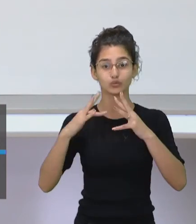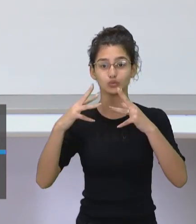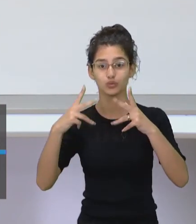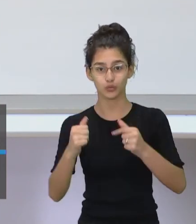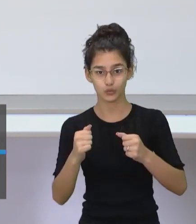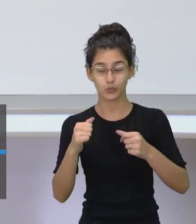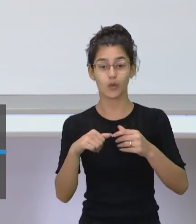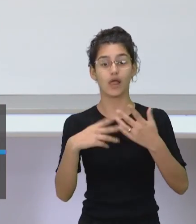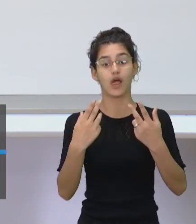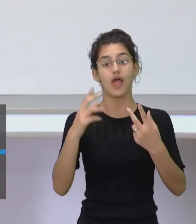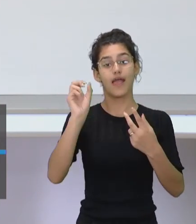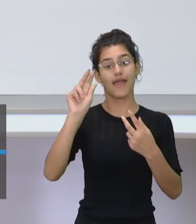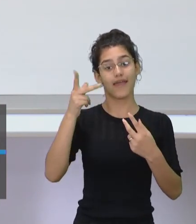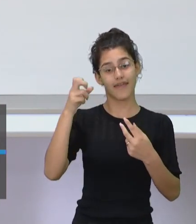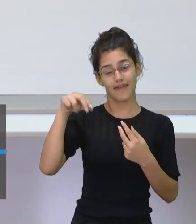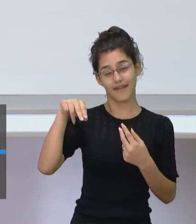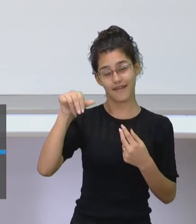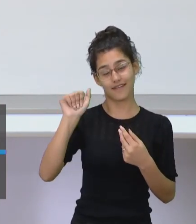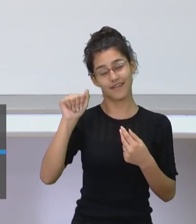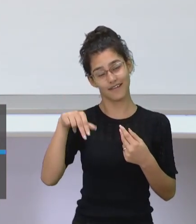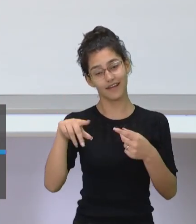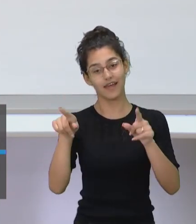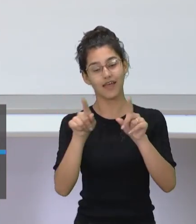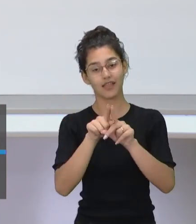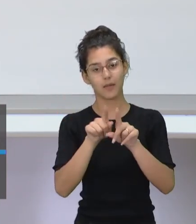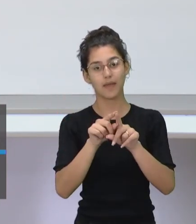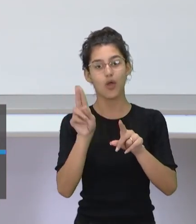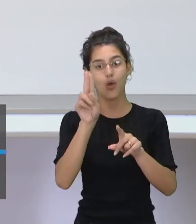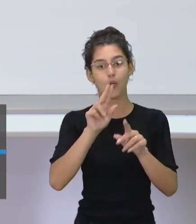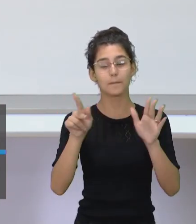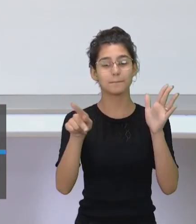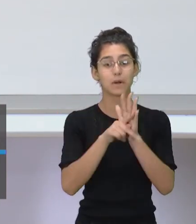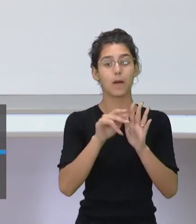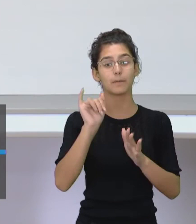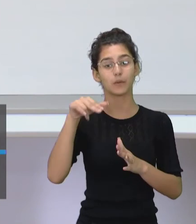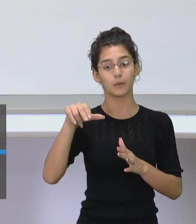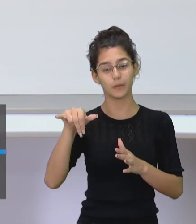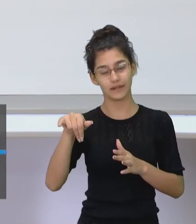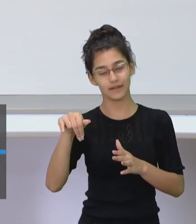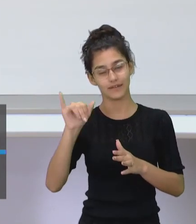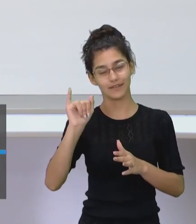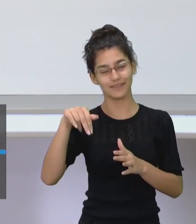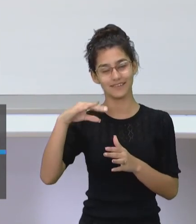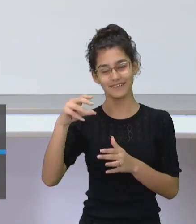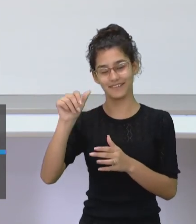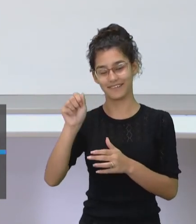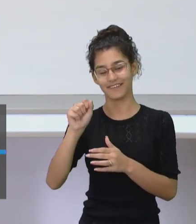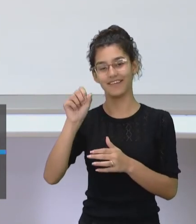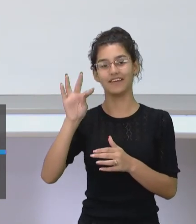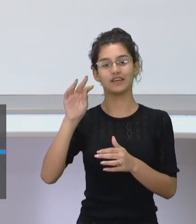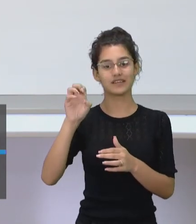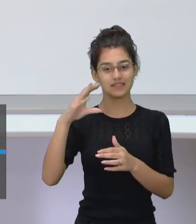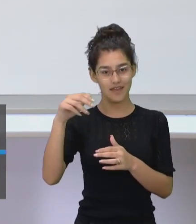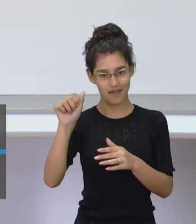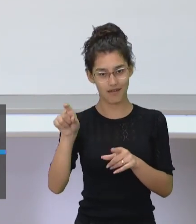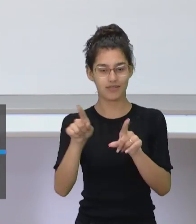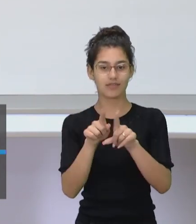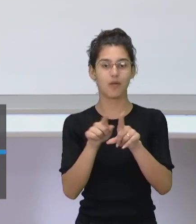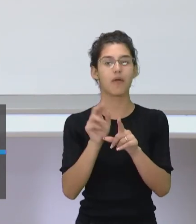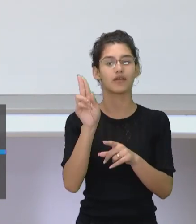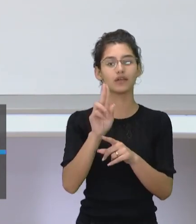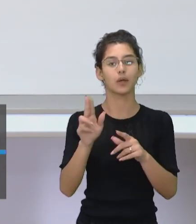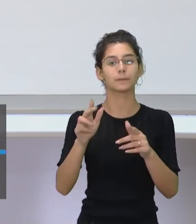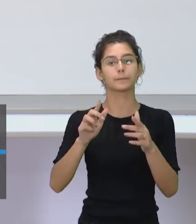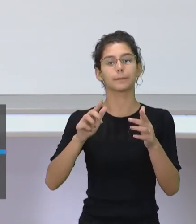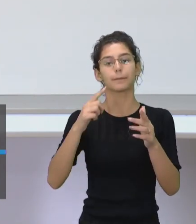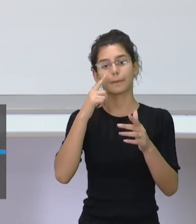tanto o Hernán Cortés quanto o Pizarro, eles dominam os incas, os astecas, esses povos, de maneira extremamente agressiva,